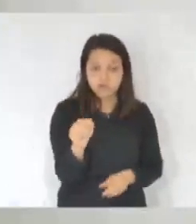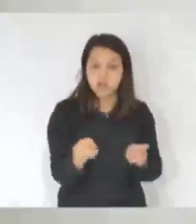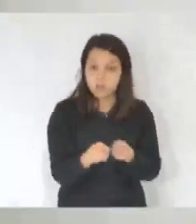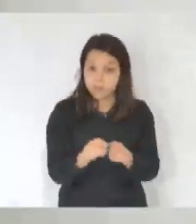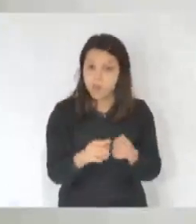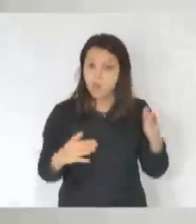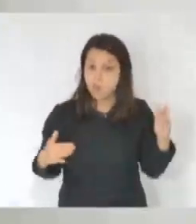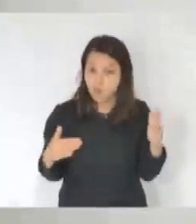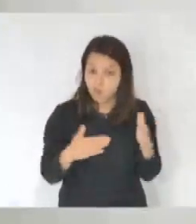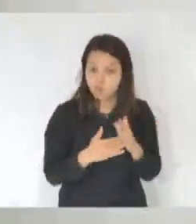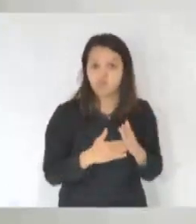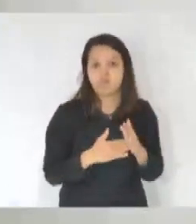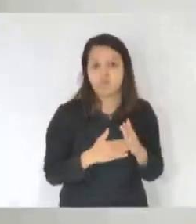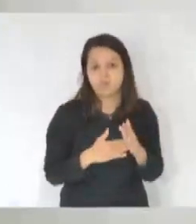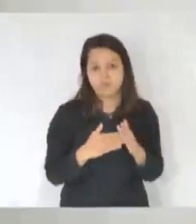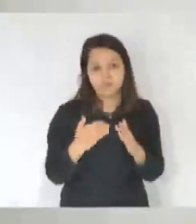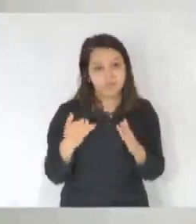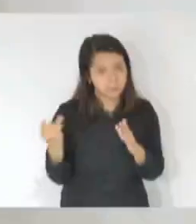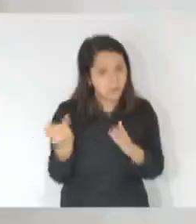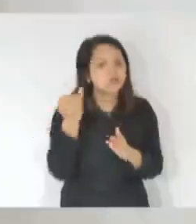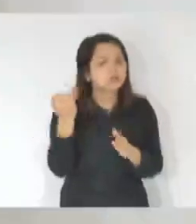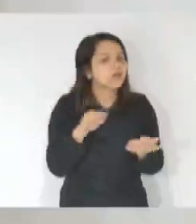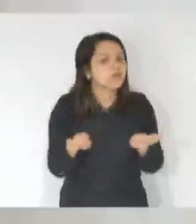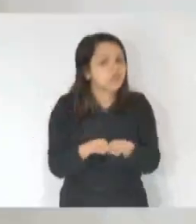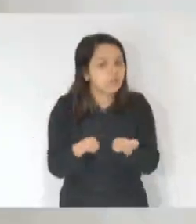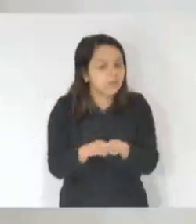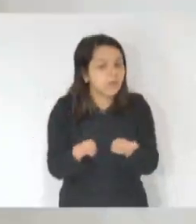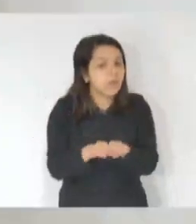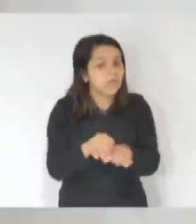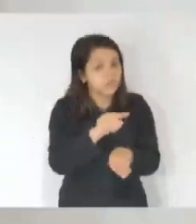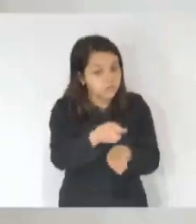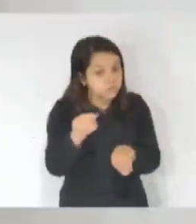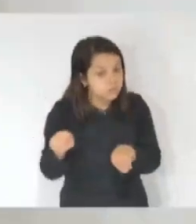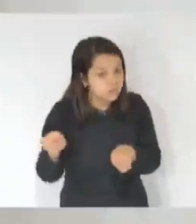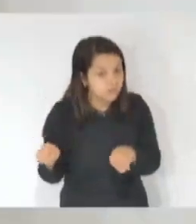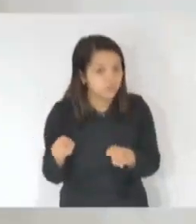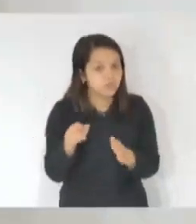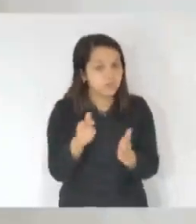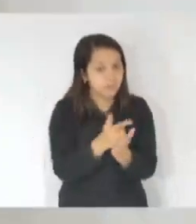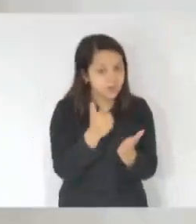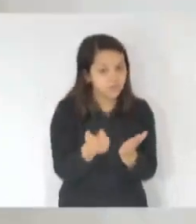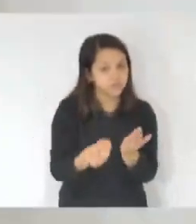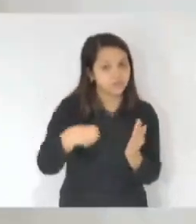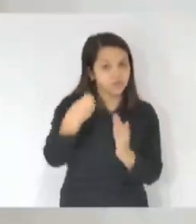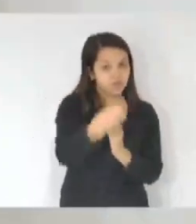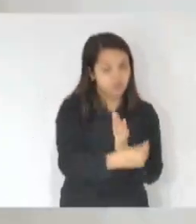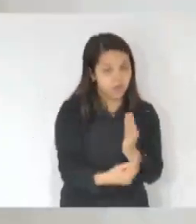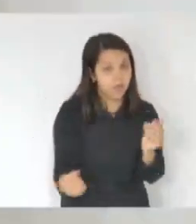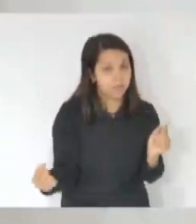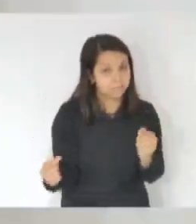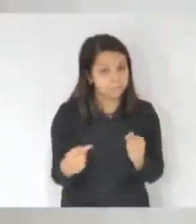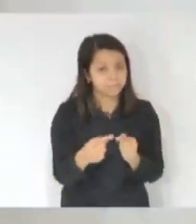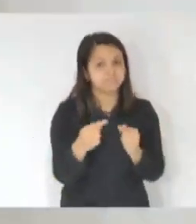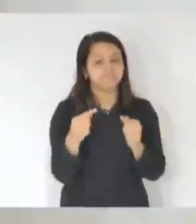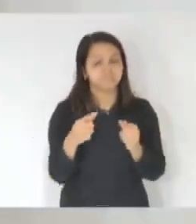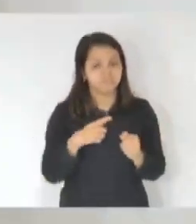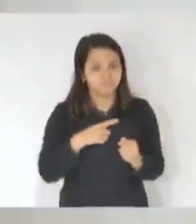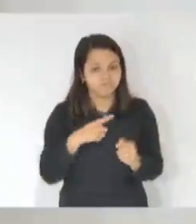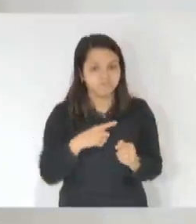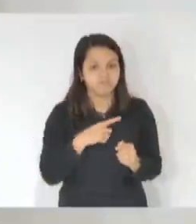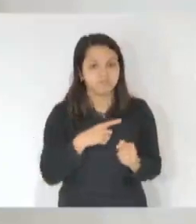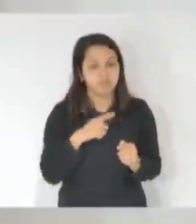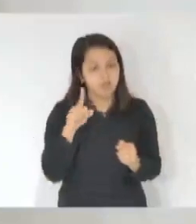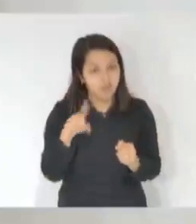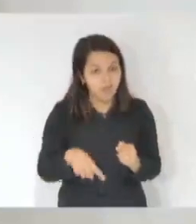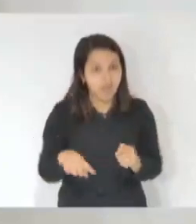não menos importante, porque é onde a agenda de vocês, parlamentares, tem maior impacto, é na dimensão institucional